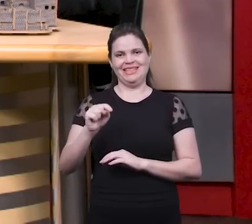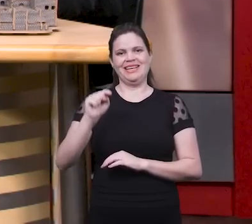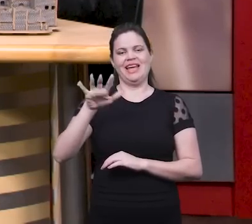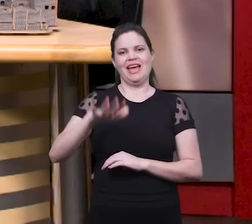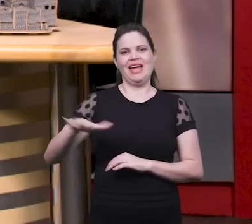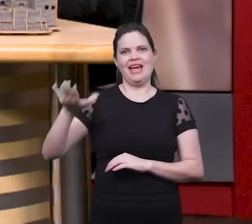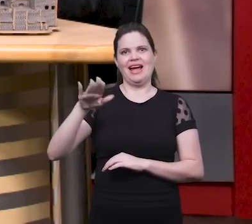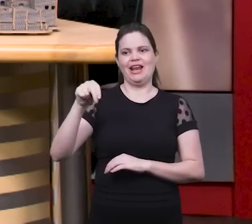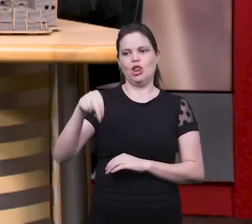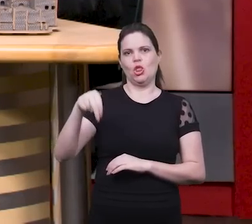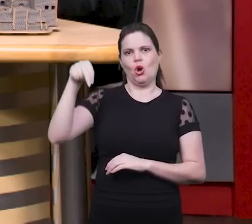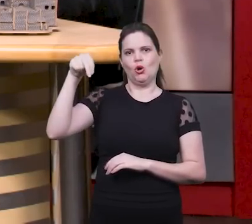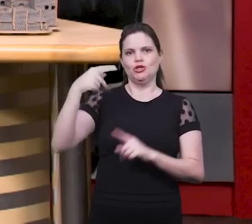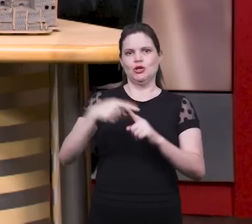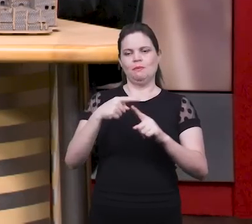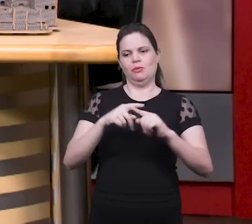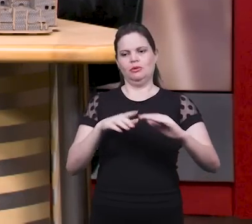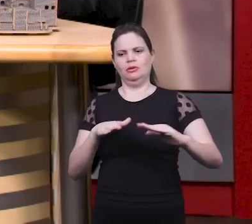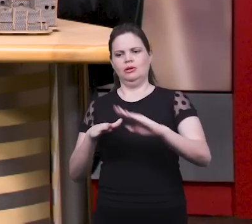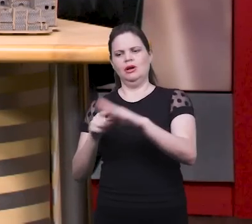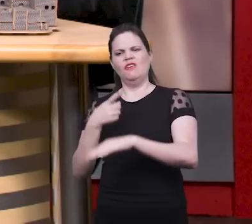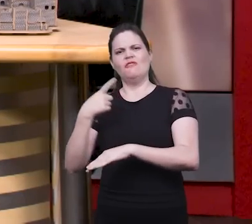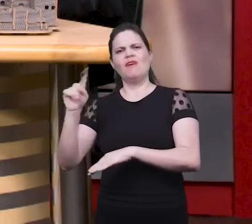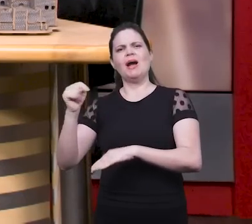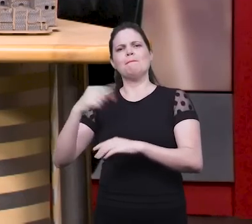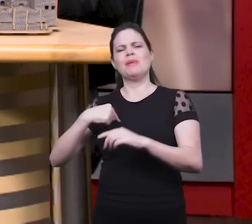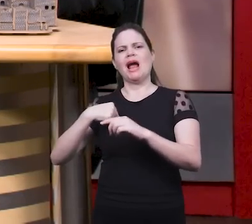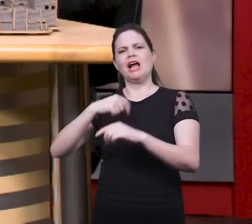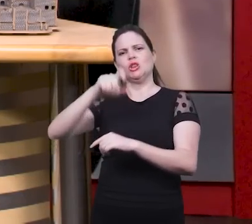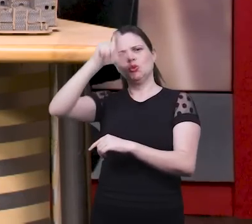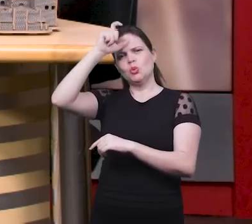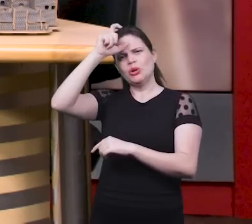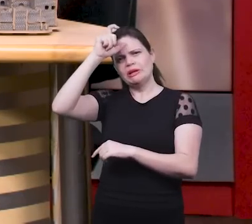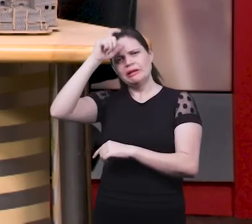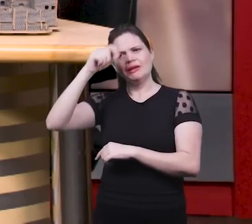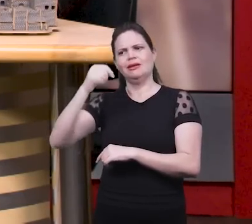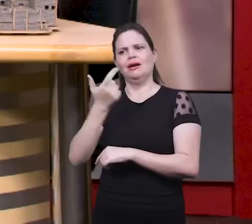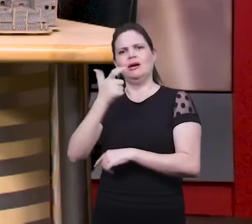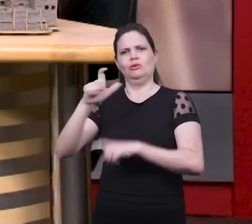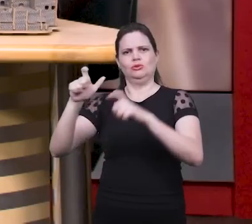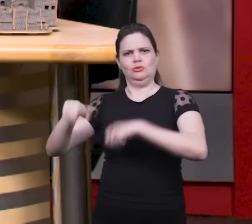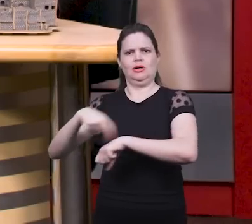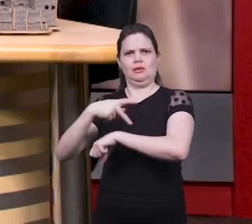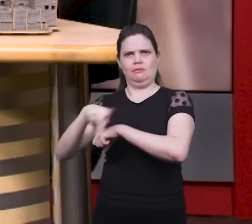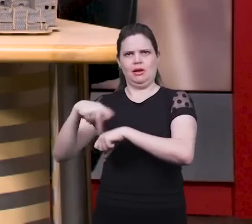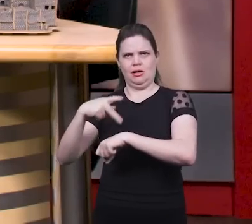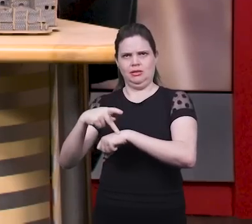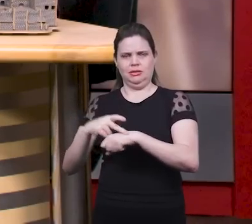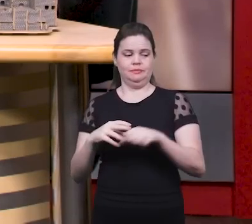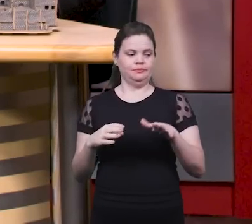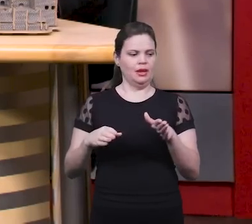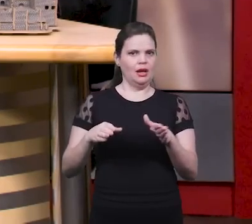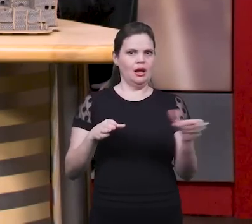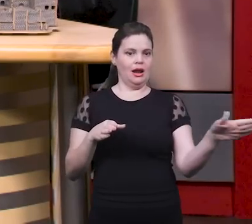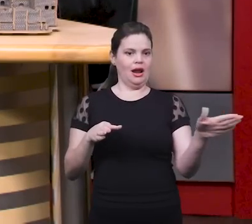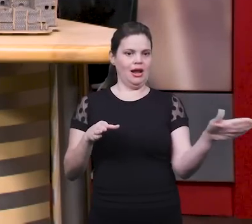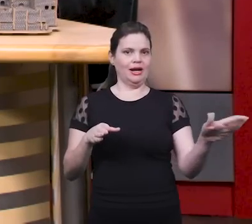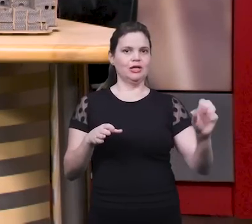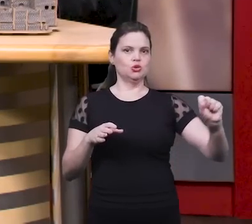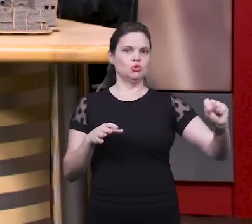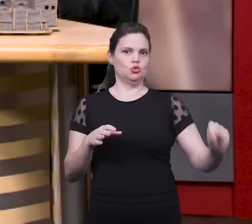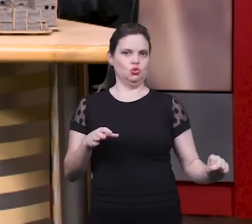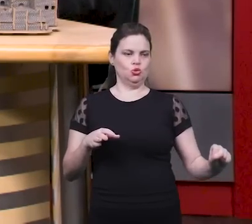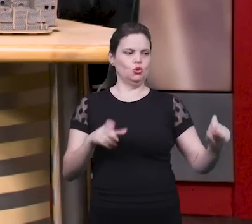norte. Quem vai aqui vai em direção à Turquia, Damasco. Essa parte ali do tanque de Siloé é a parte sul, vai